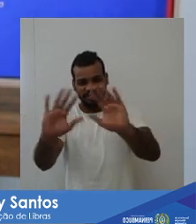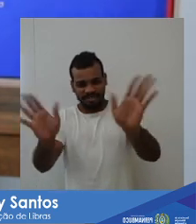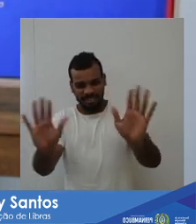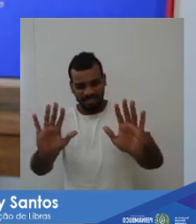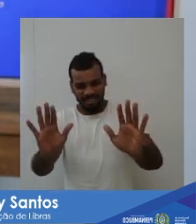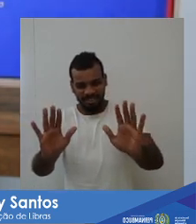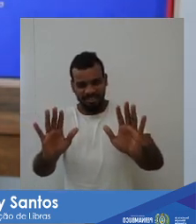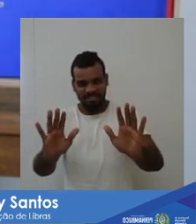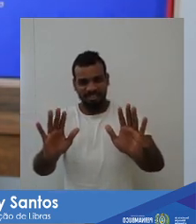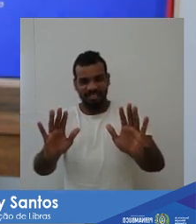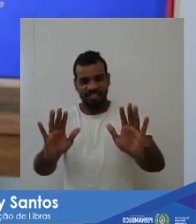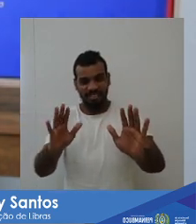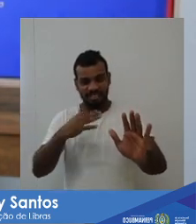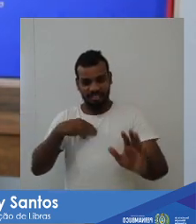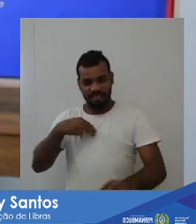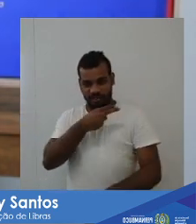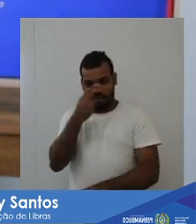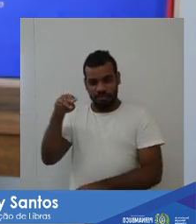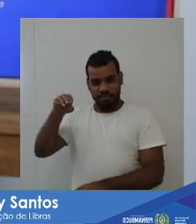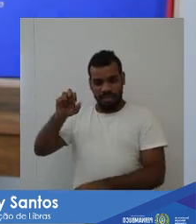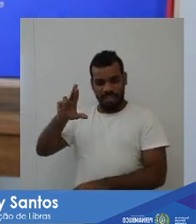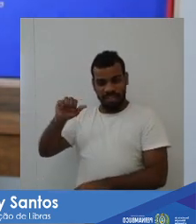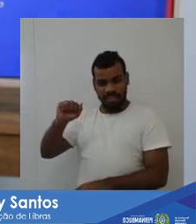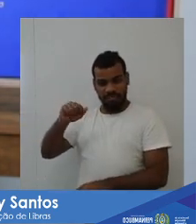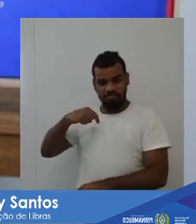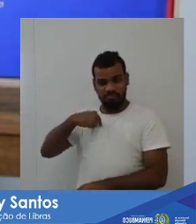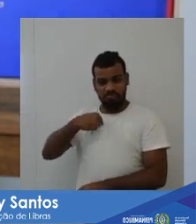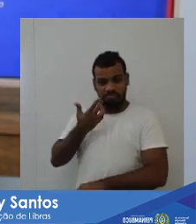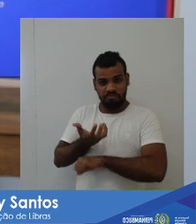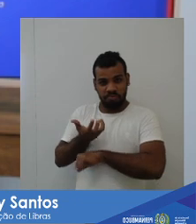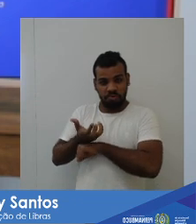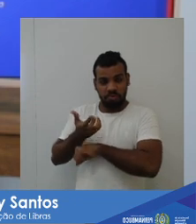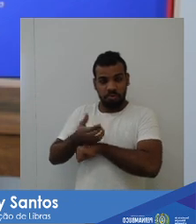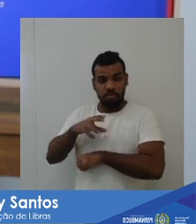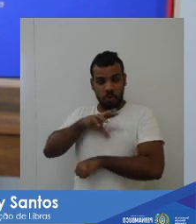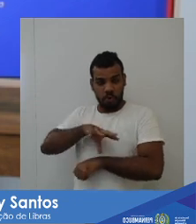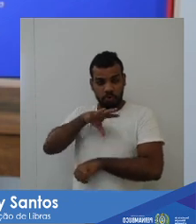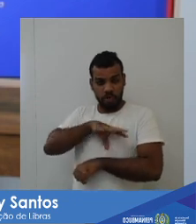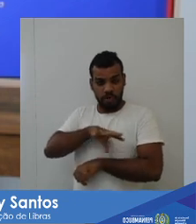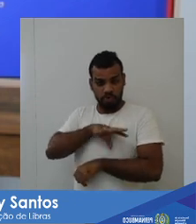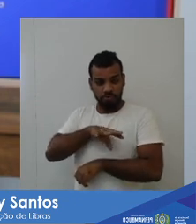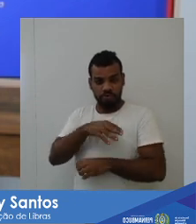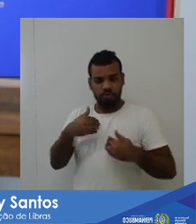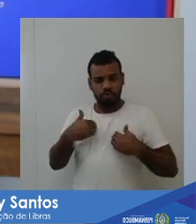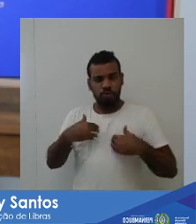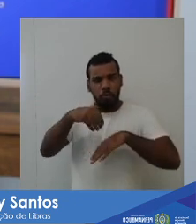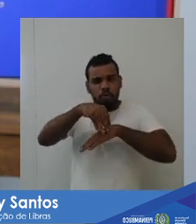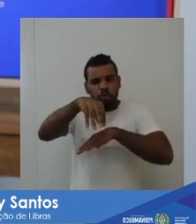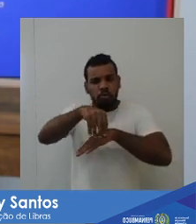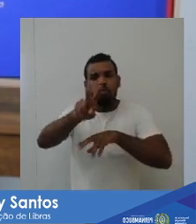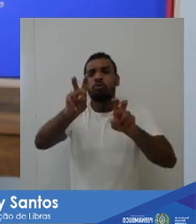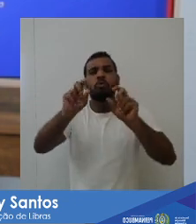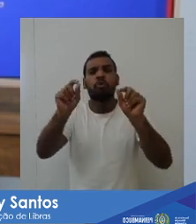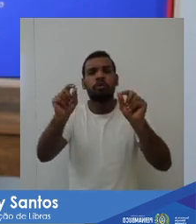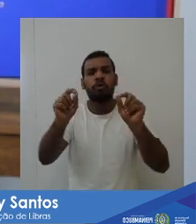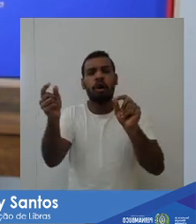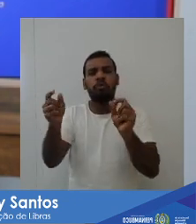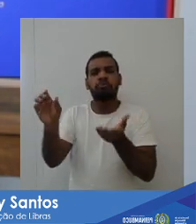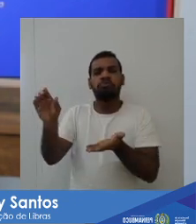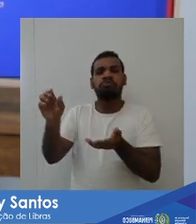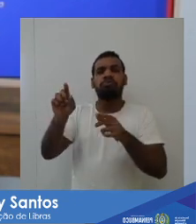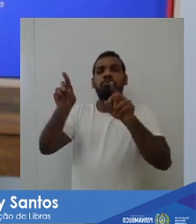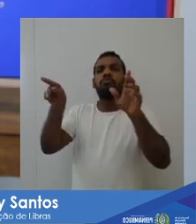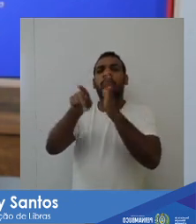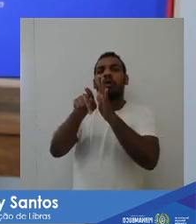Olá, eu sou Messia, professora de língua portuguesa, e hoje eu vim falar com vocês sobre recursos